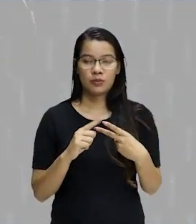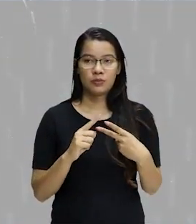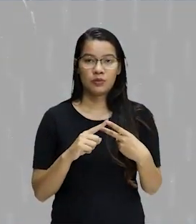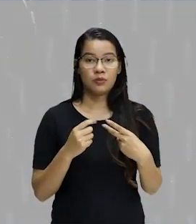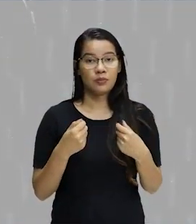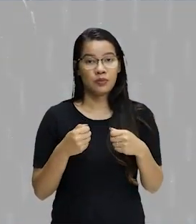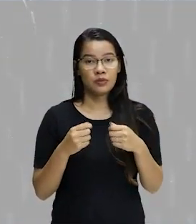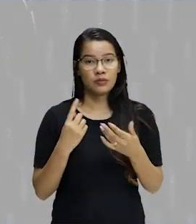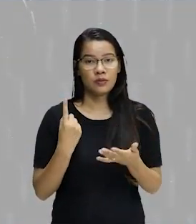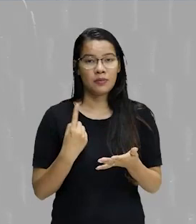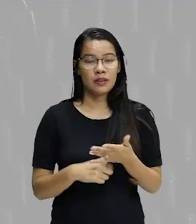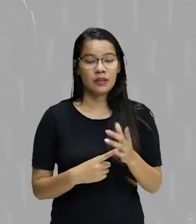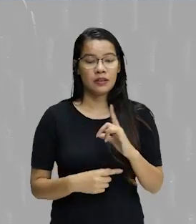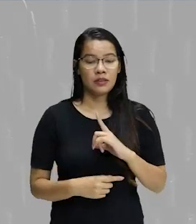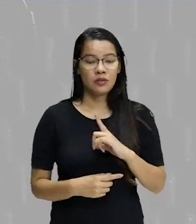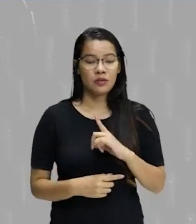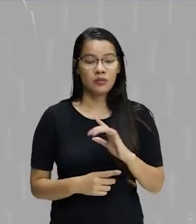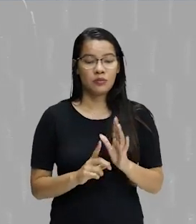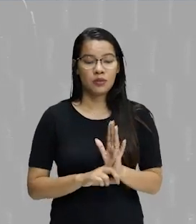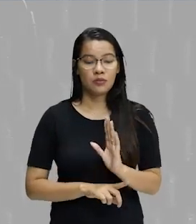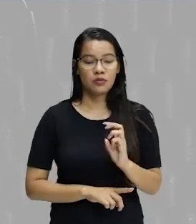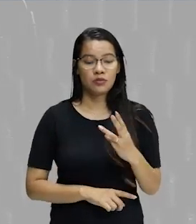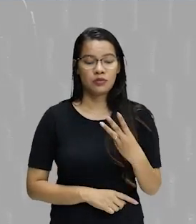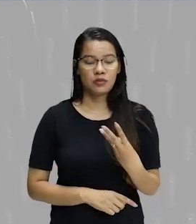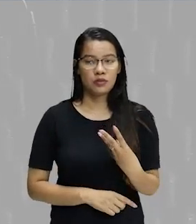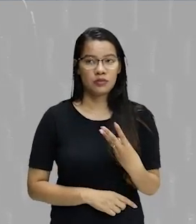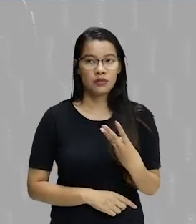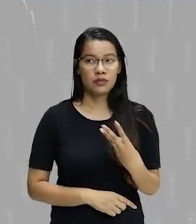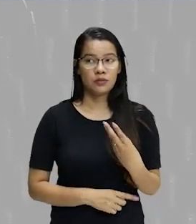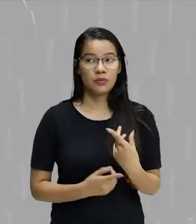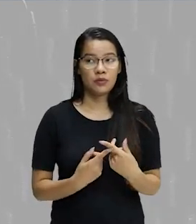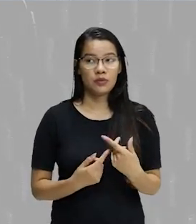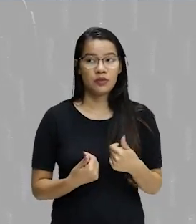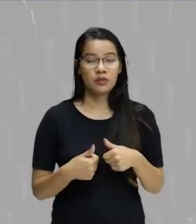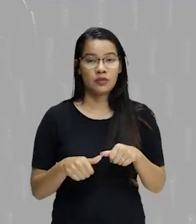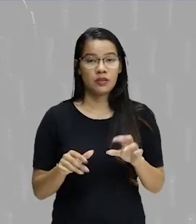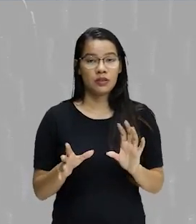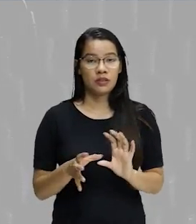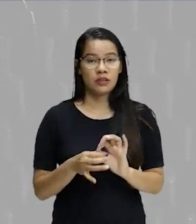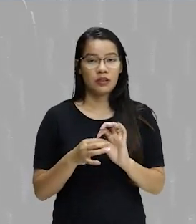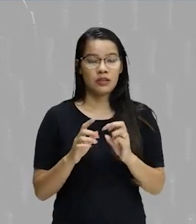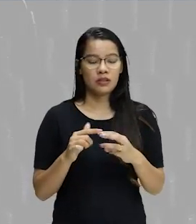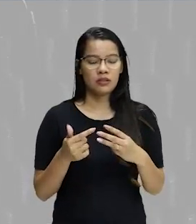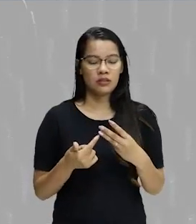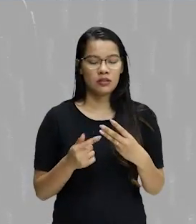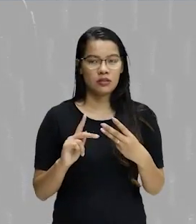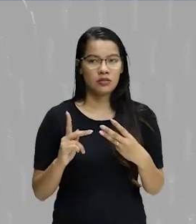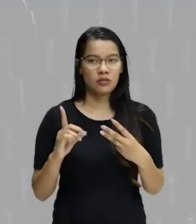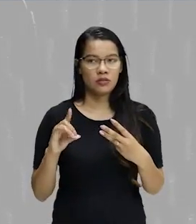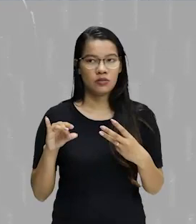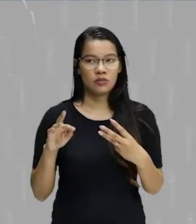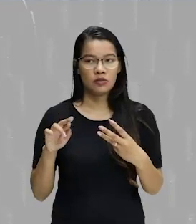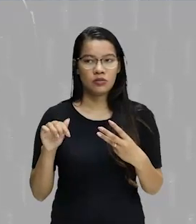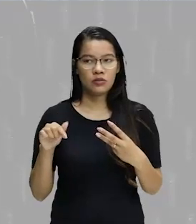posso dizer que ele tem um NOx, ó, -3, porque ele está ligado a 3 hidrogênios, cada hidrogênio mais um. Então